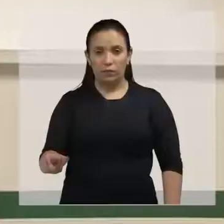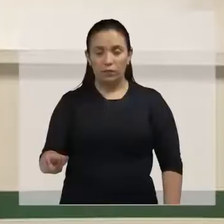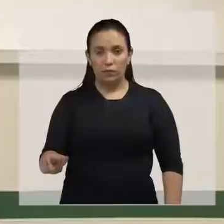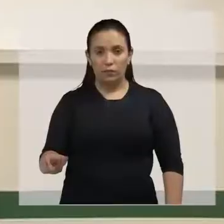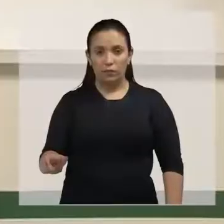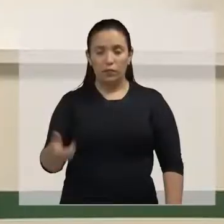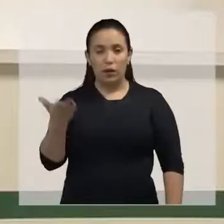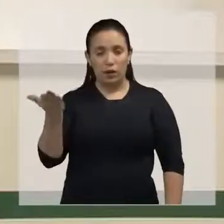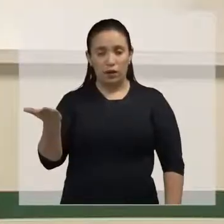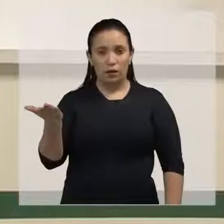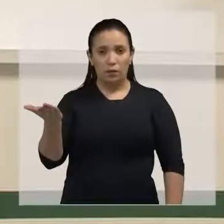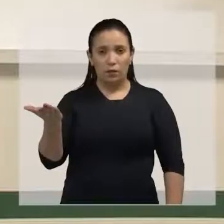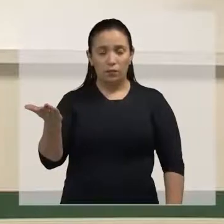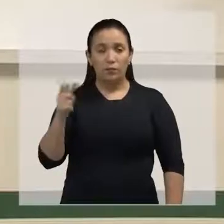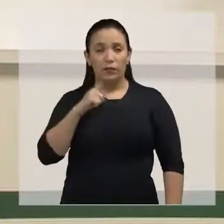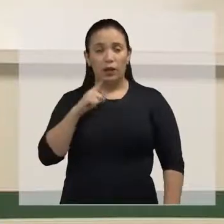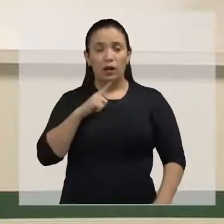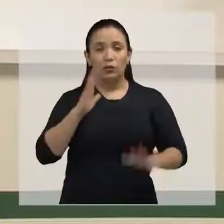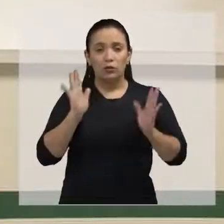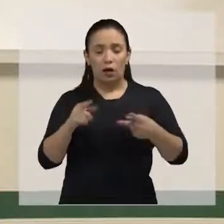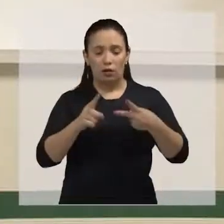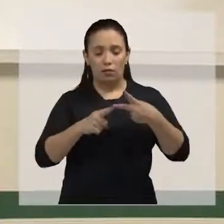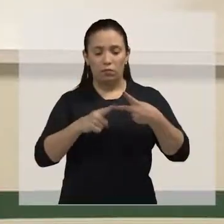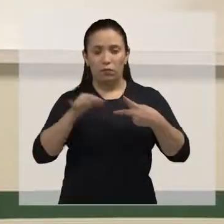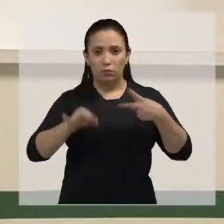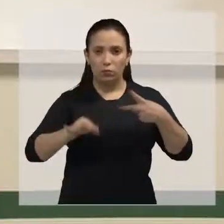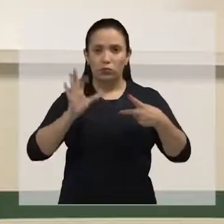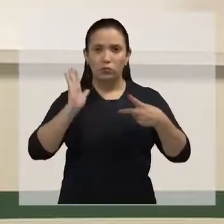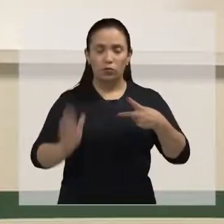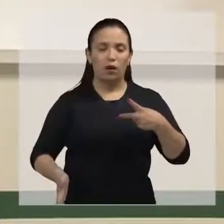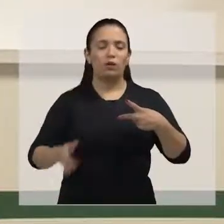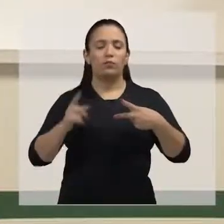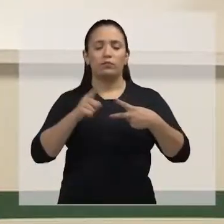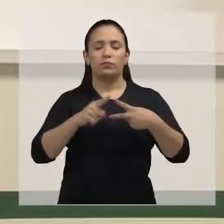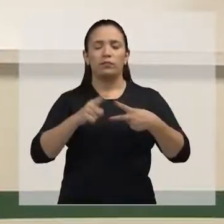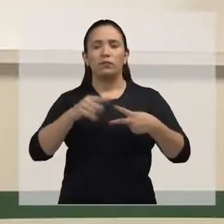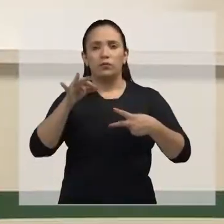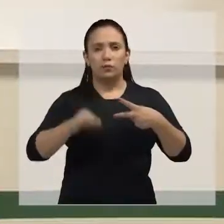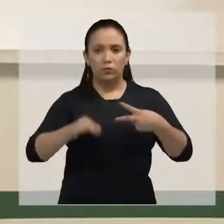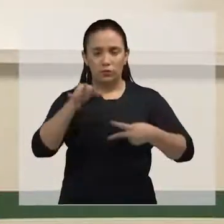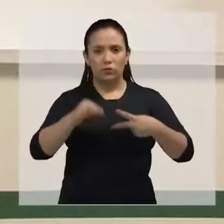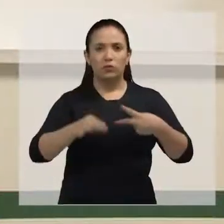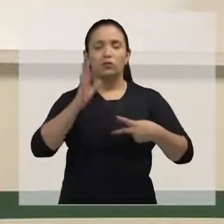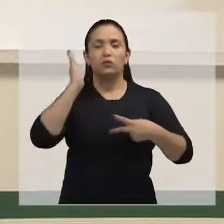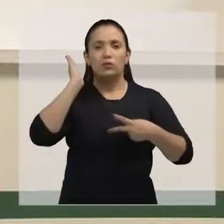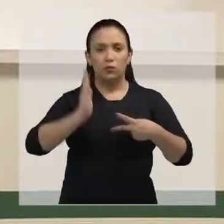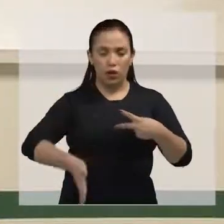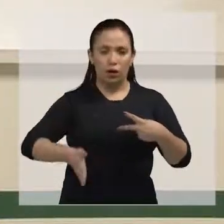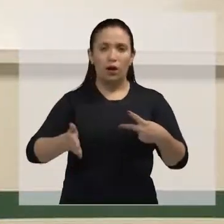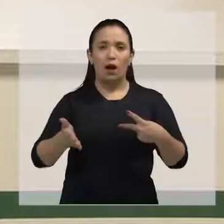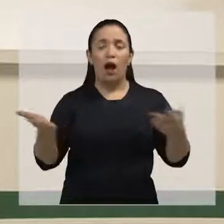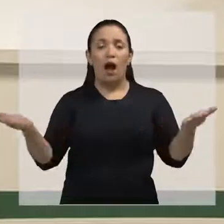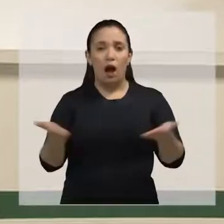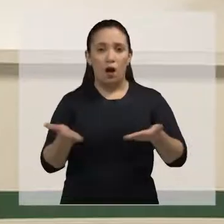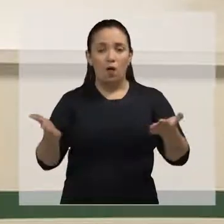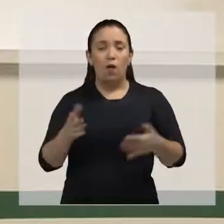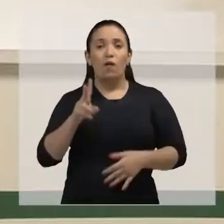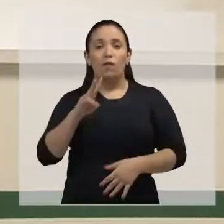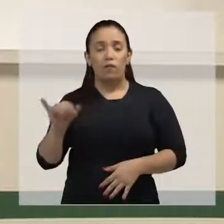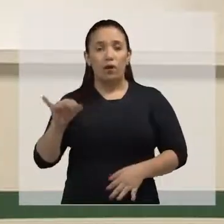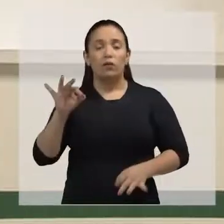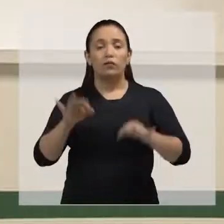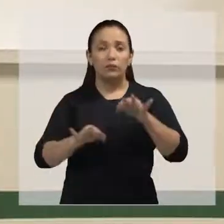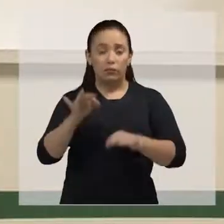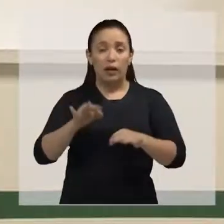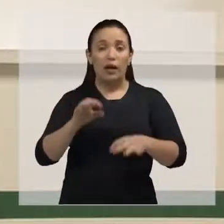com a condenação, Luiz, com 2 condenações, em primeira e segunda instância, com todos os recursos julgados, e agora vão julgar os embargos